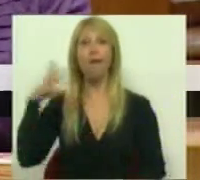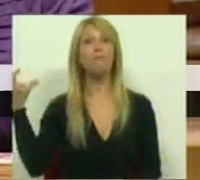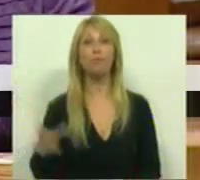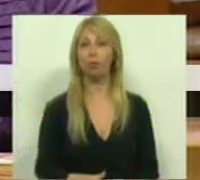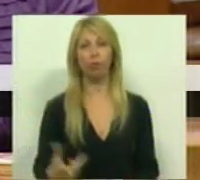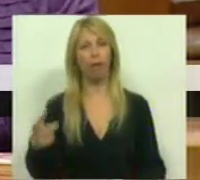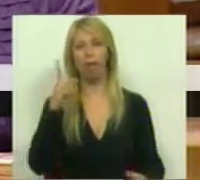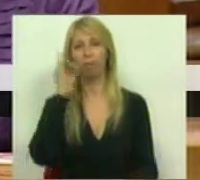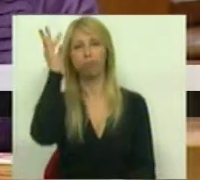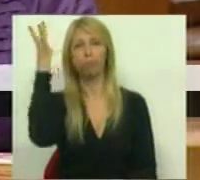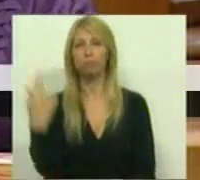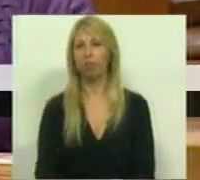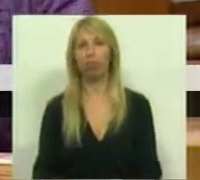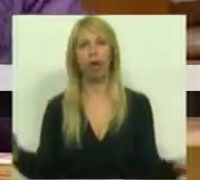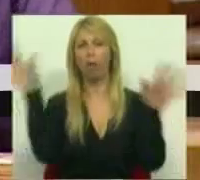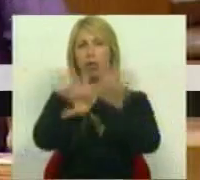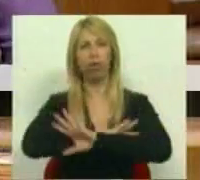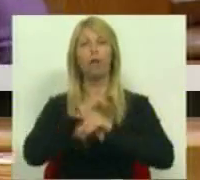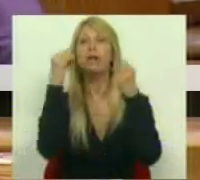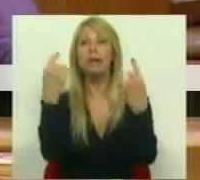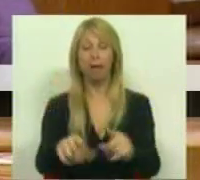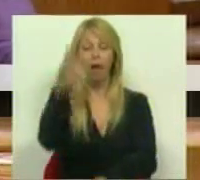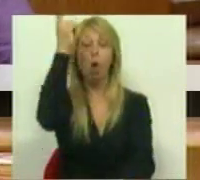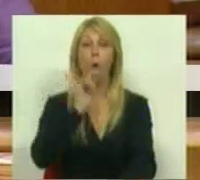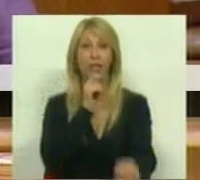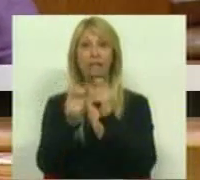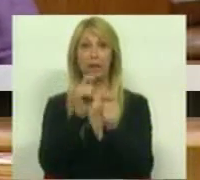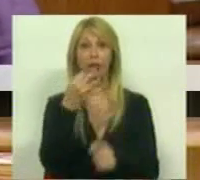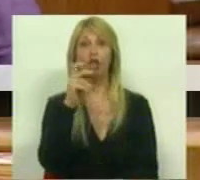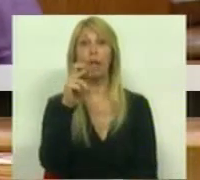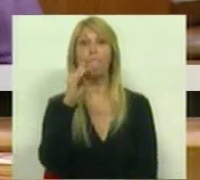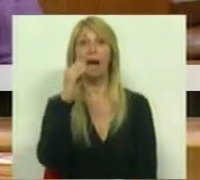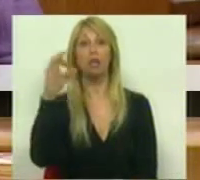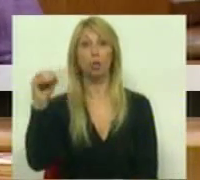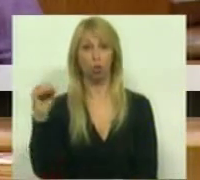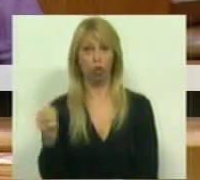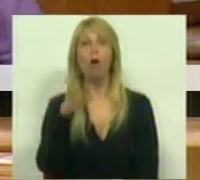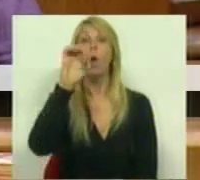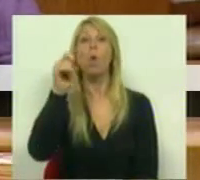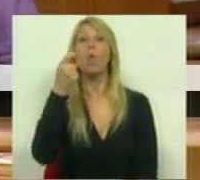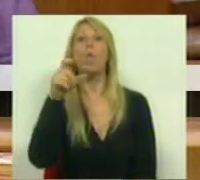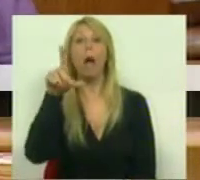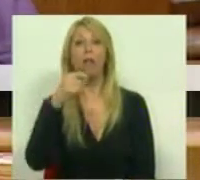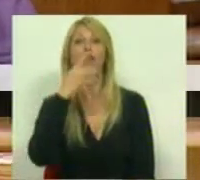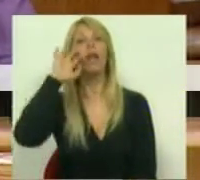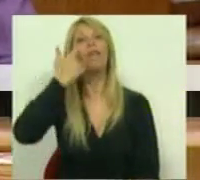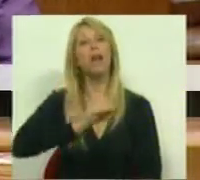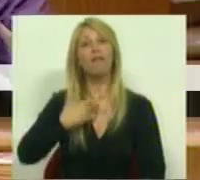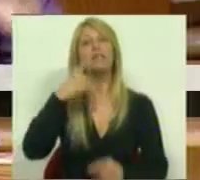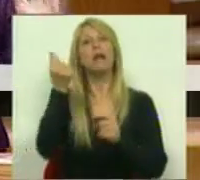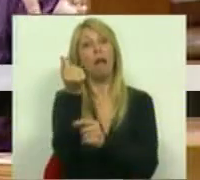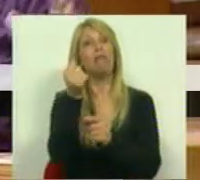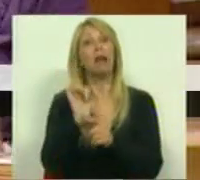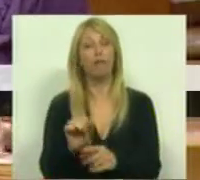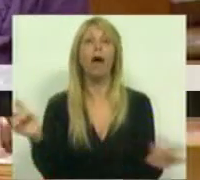grande embuste. Explicava ontem em entrevista a Passos Coelho que o déficit tarifário existe porque se calcula que as empresas poderão